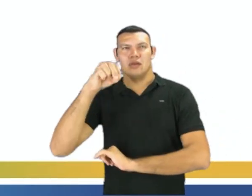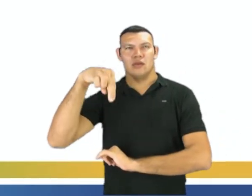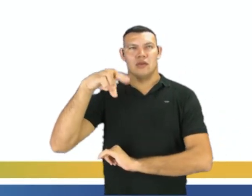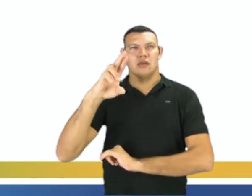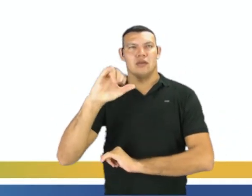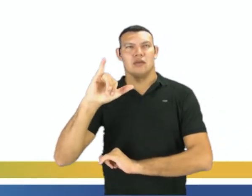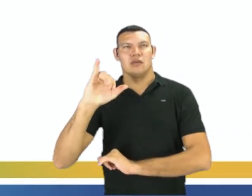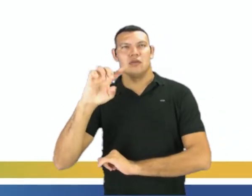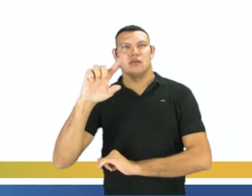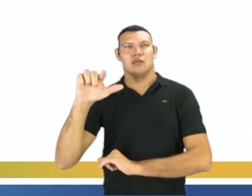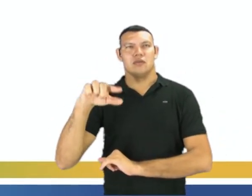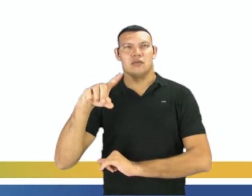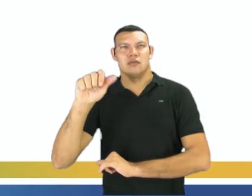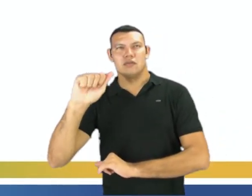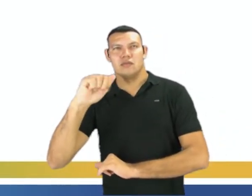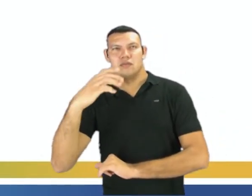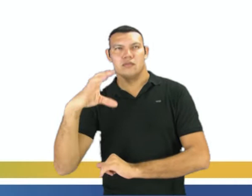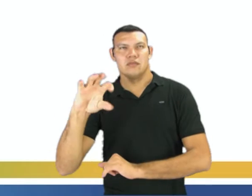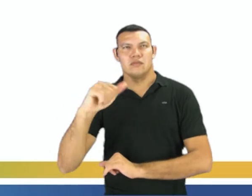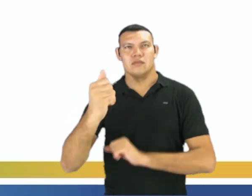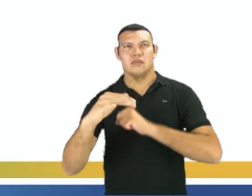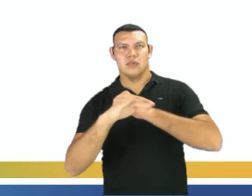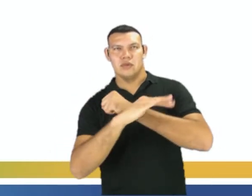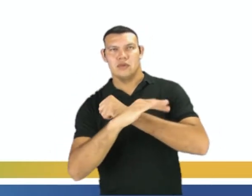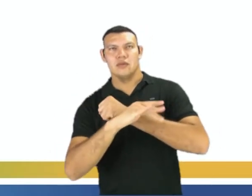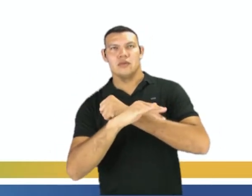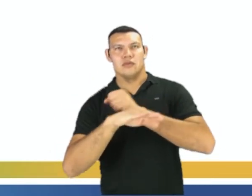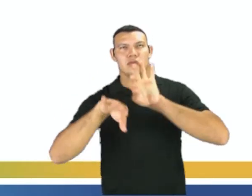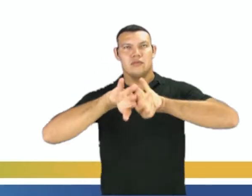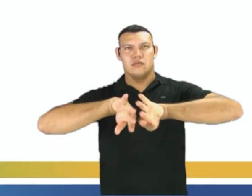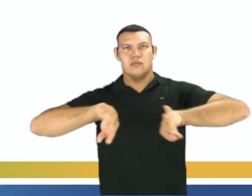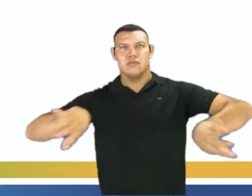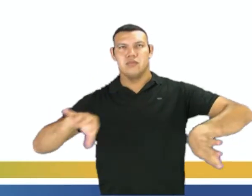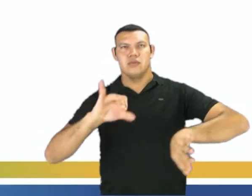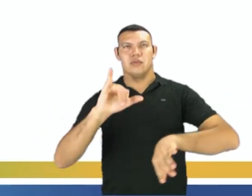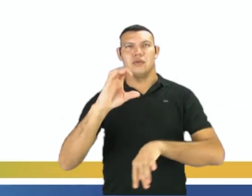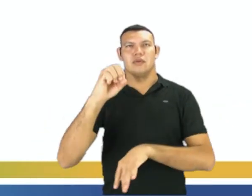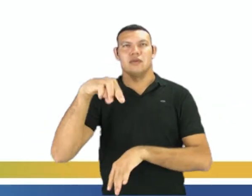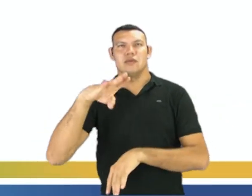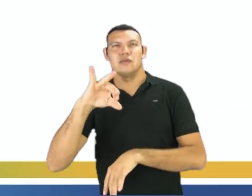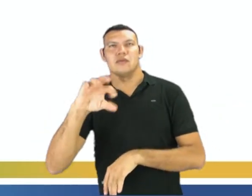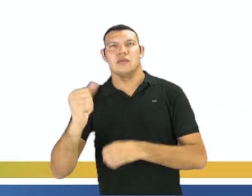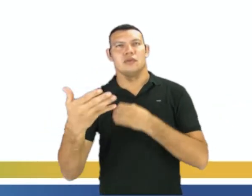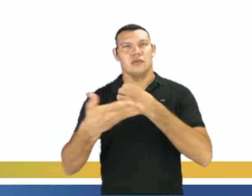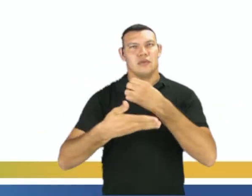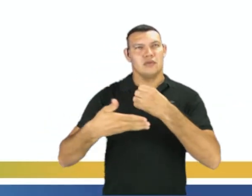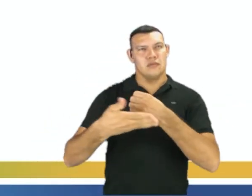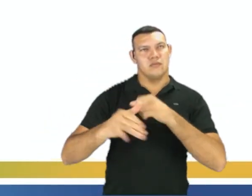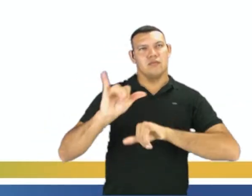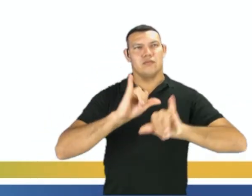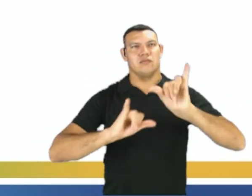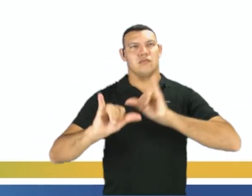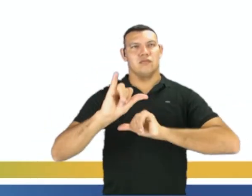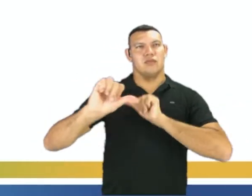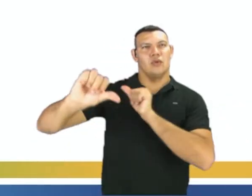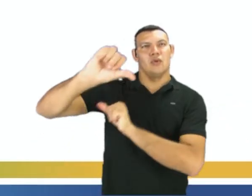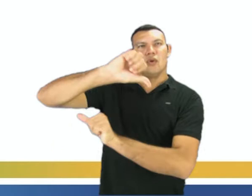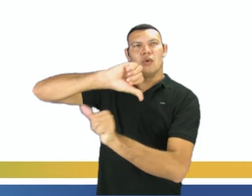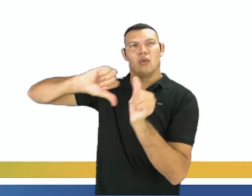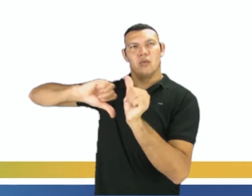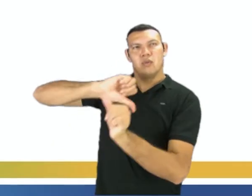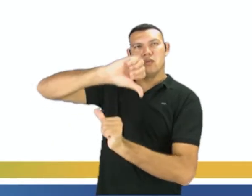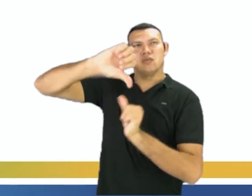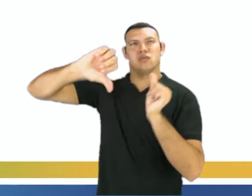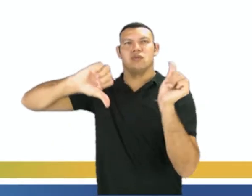são reações reversíveis que podem atingir o equilíbrio químico. Então, o equilíbrio iônico está presente no tratamento